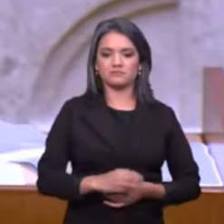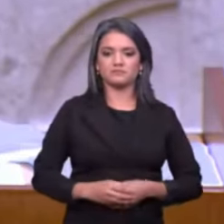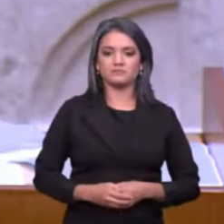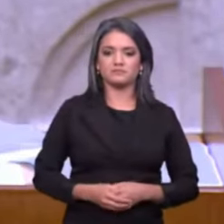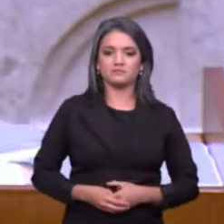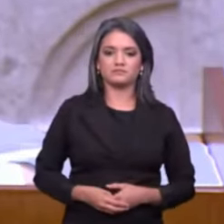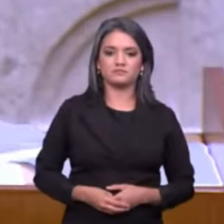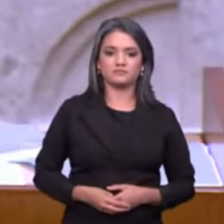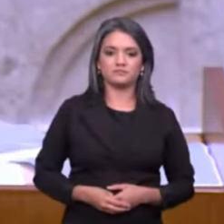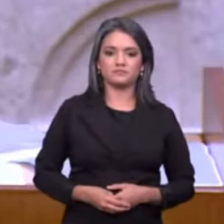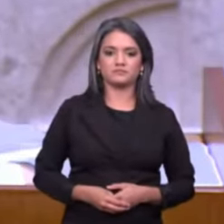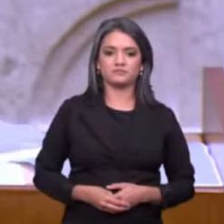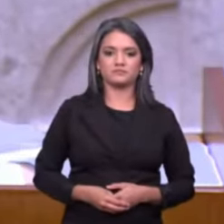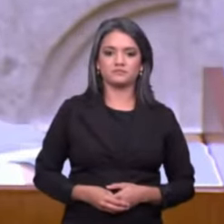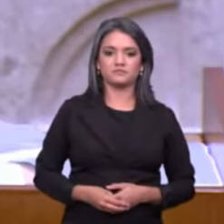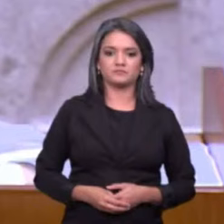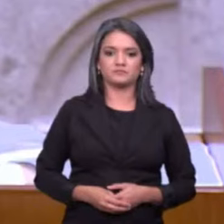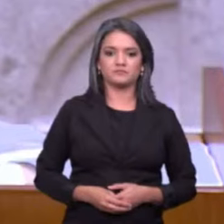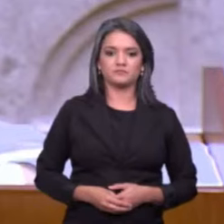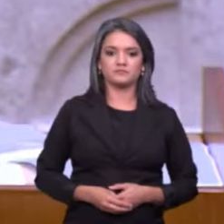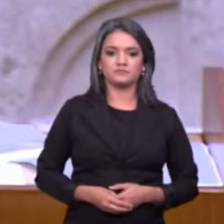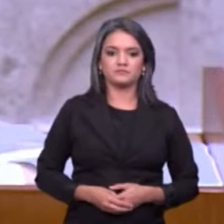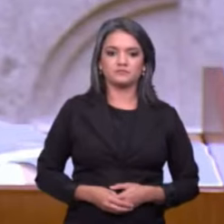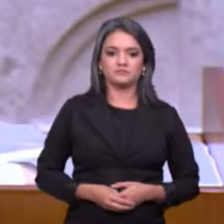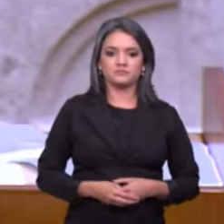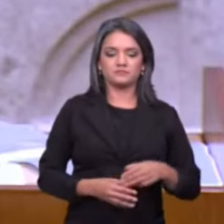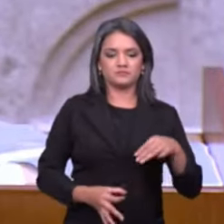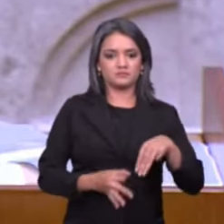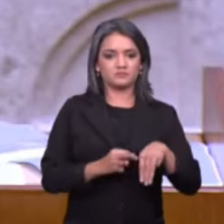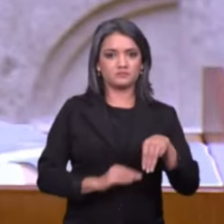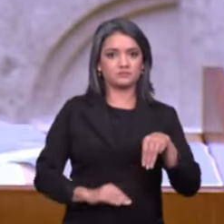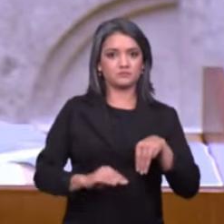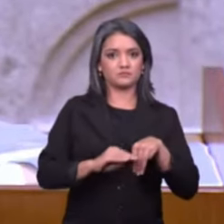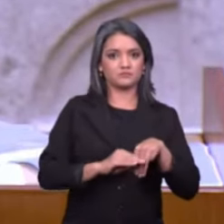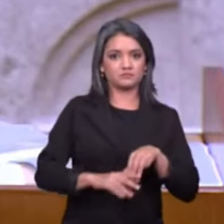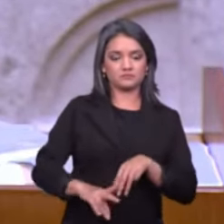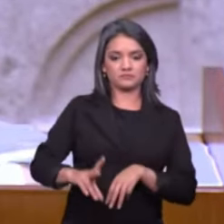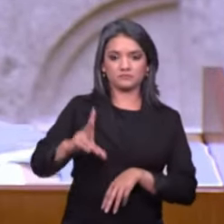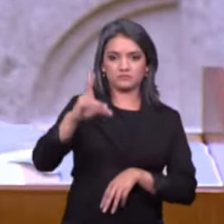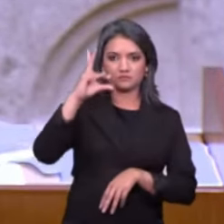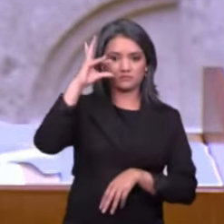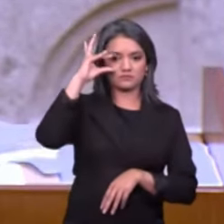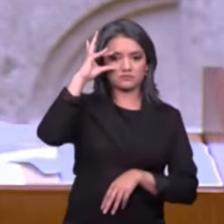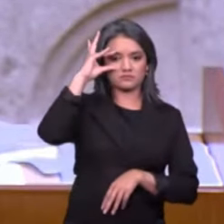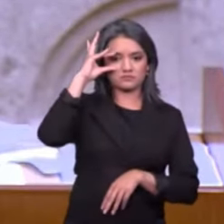E o ministro, ponto e vírgula, e o ministro André Mendonça